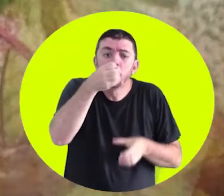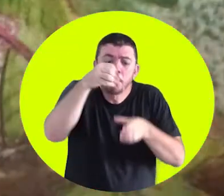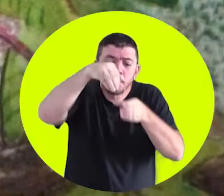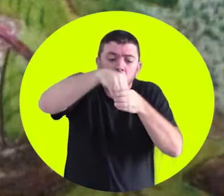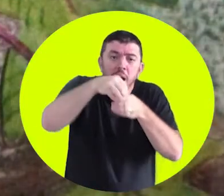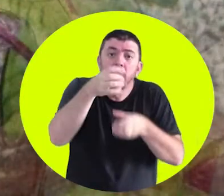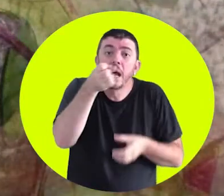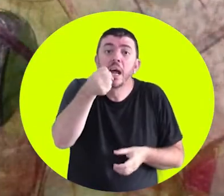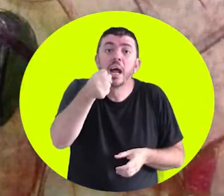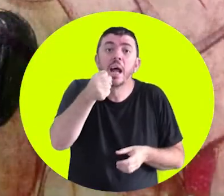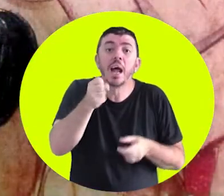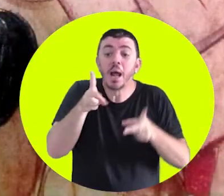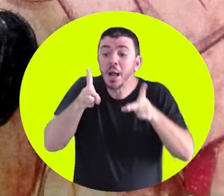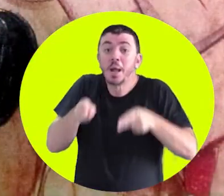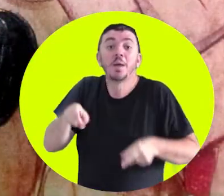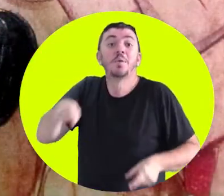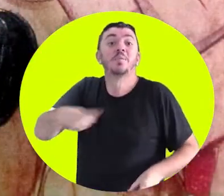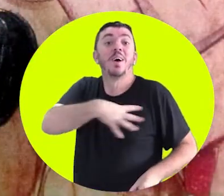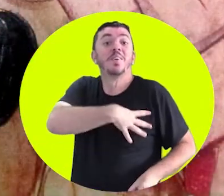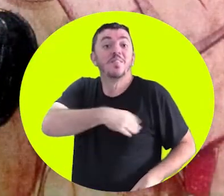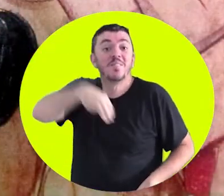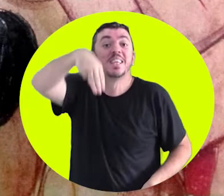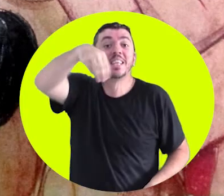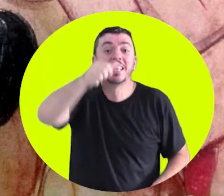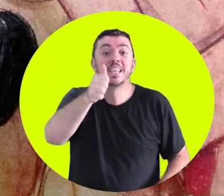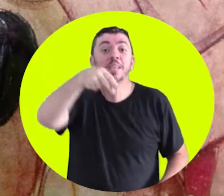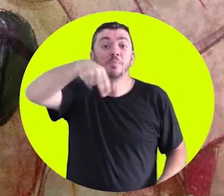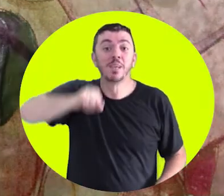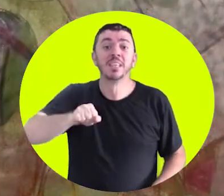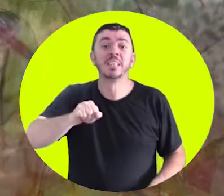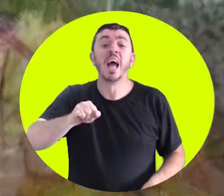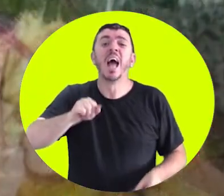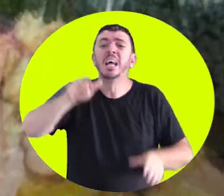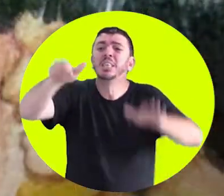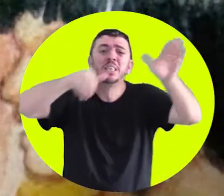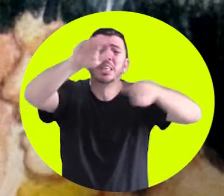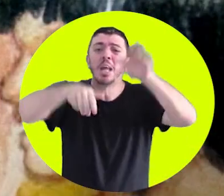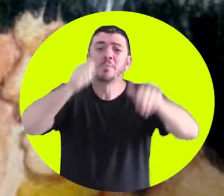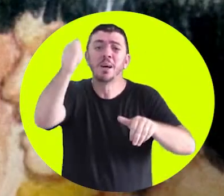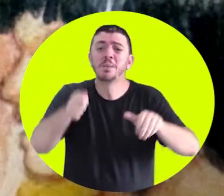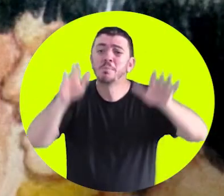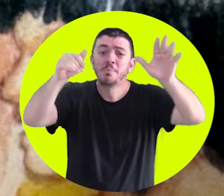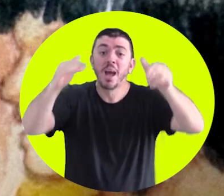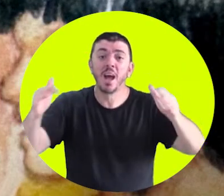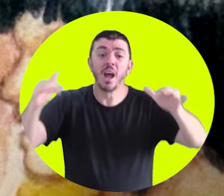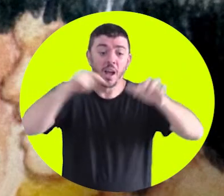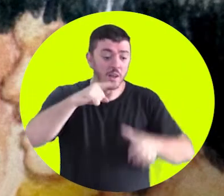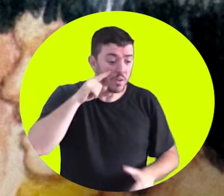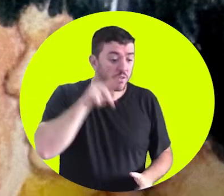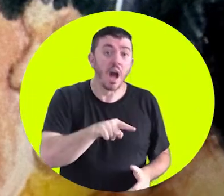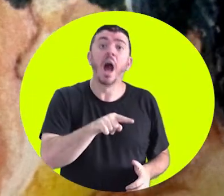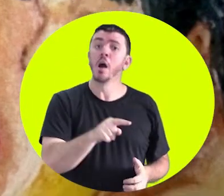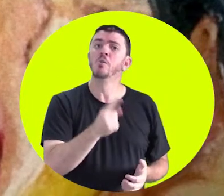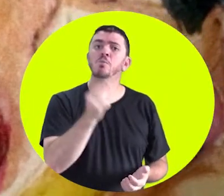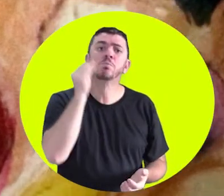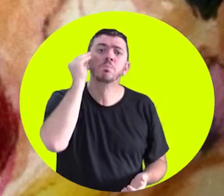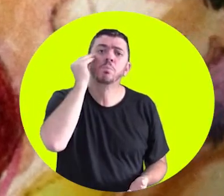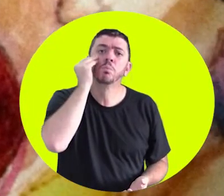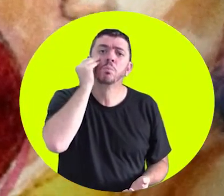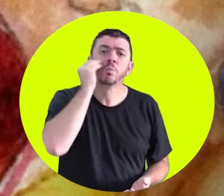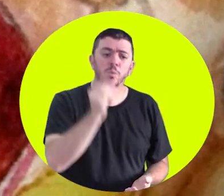de Mani. A mãe da menina chamou os outros índios da aldeia para mostrar a novidade. Eles resolveram cozinhar a raiz para comê-la